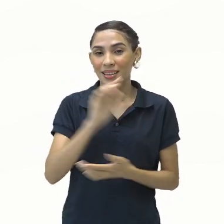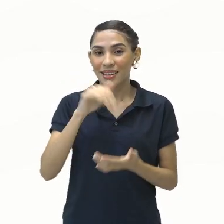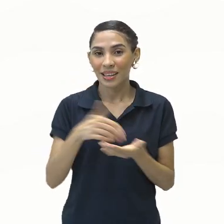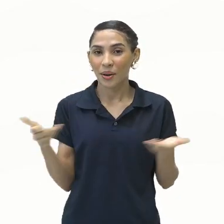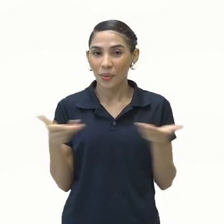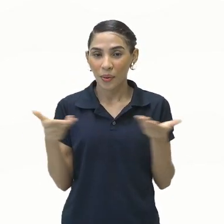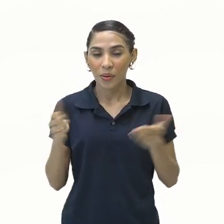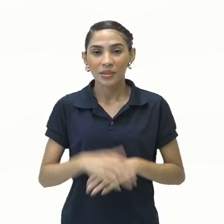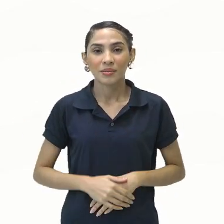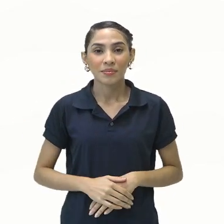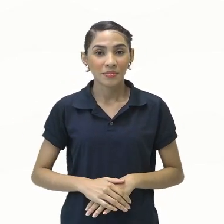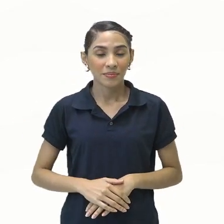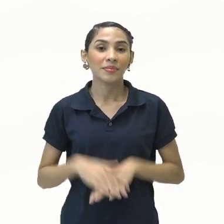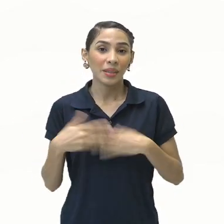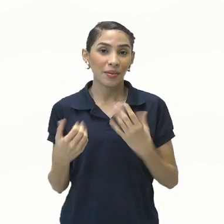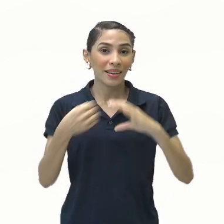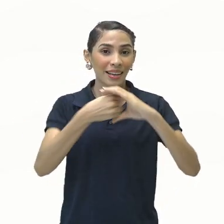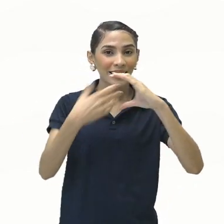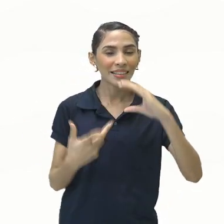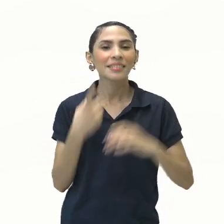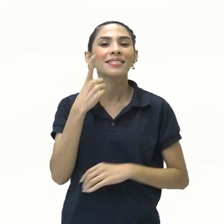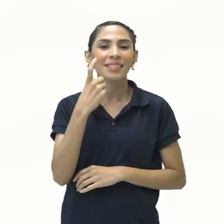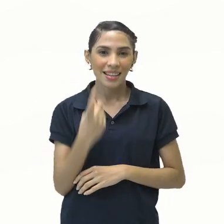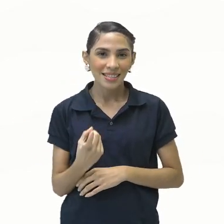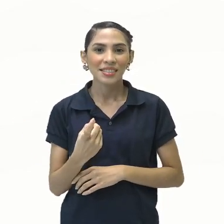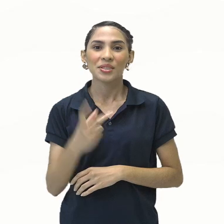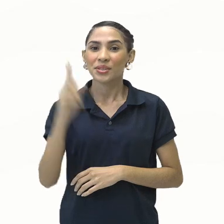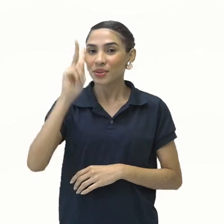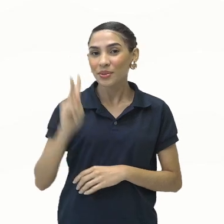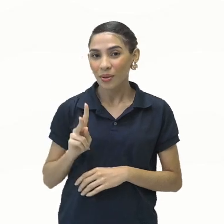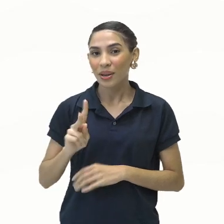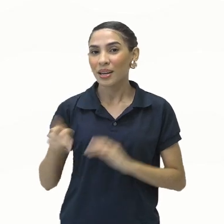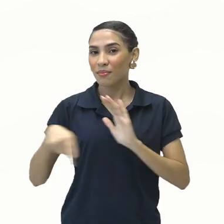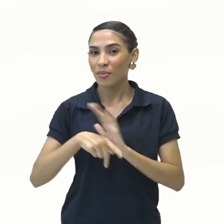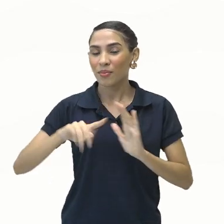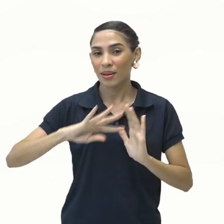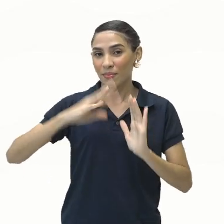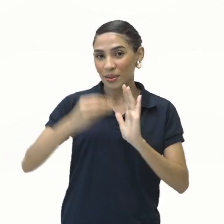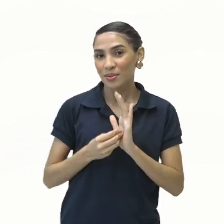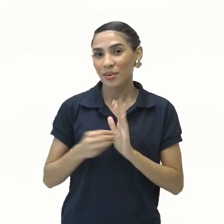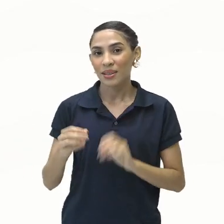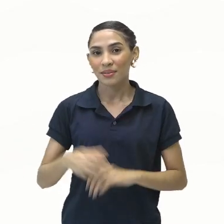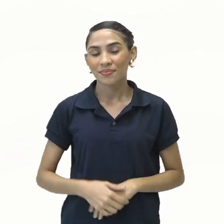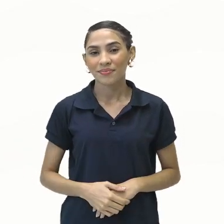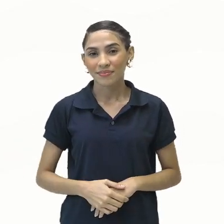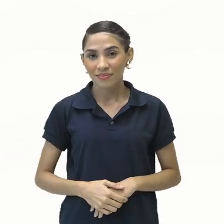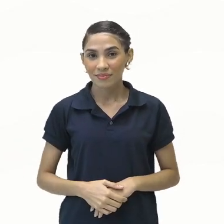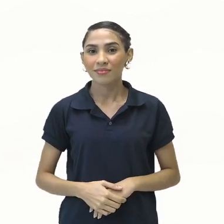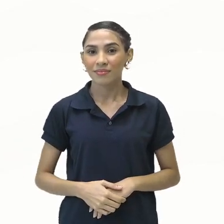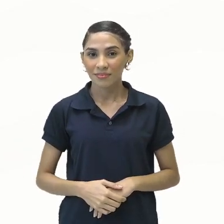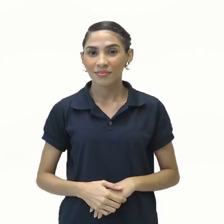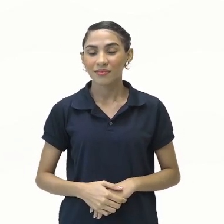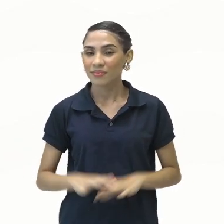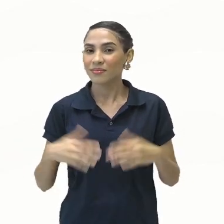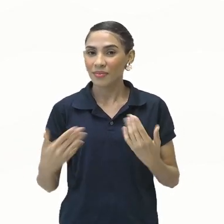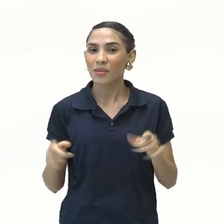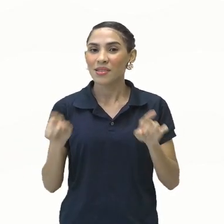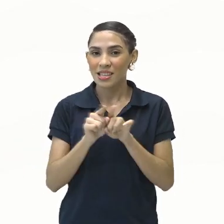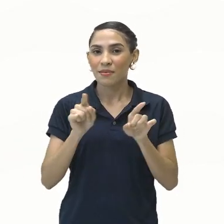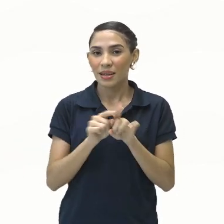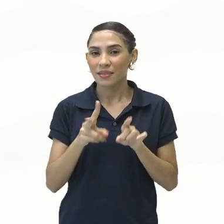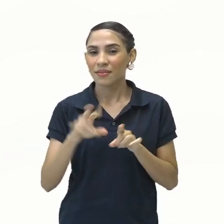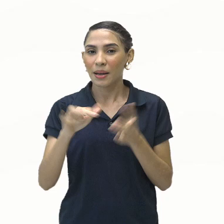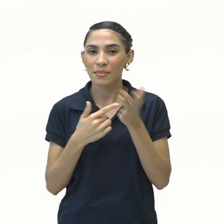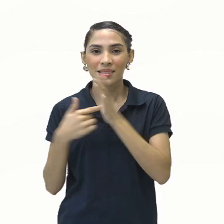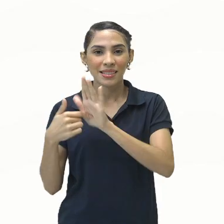hoje. Então, isso é uma das características interessantes da história da Amazônia, né, que, de certa forma, também trouxeram